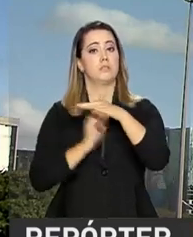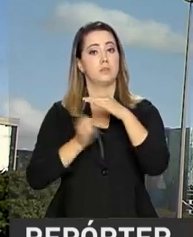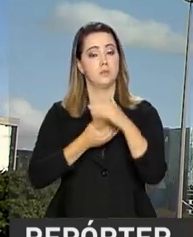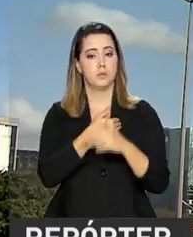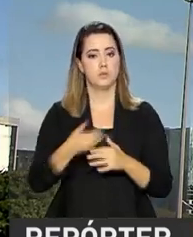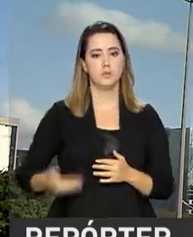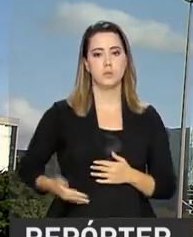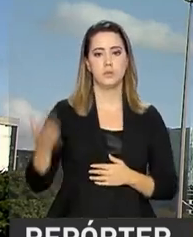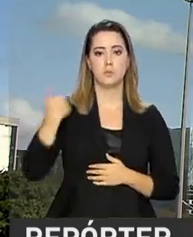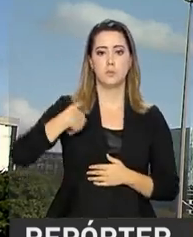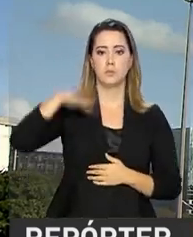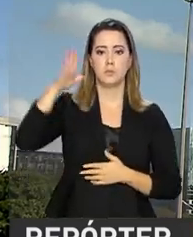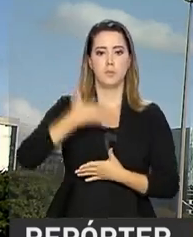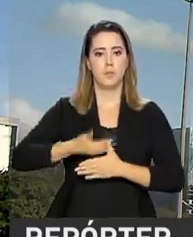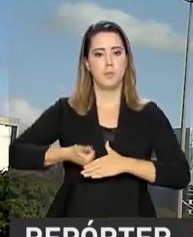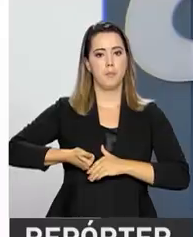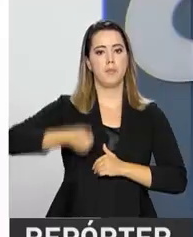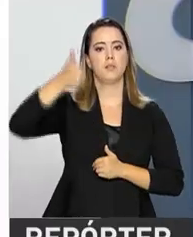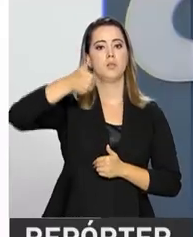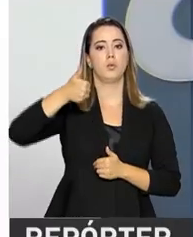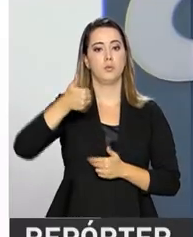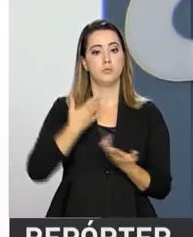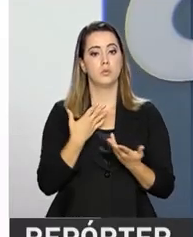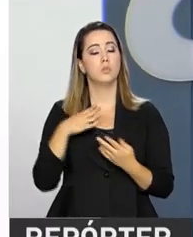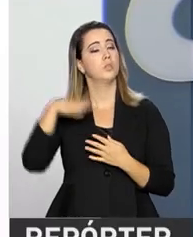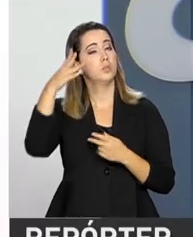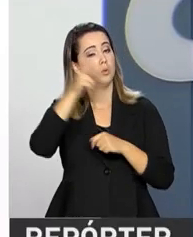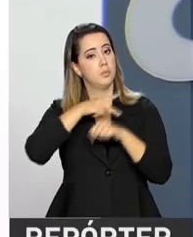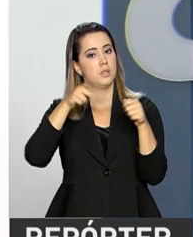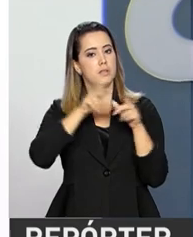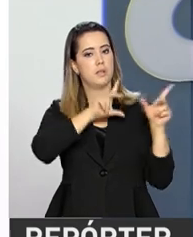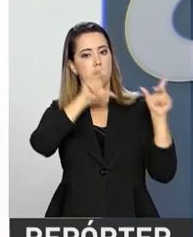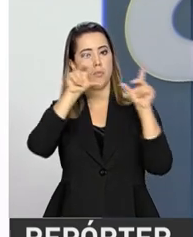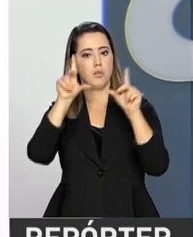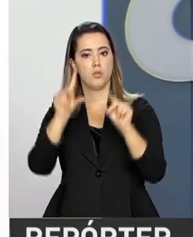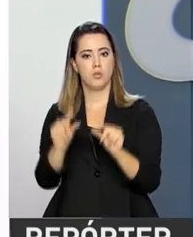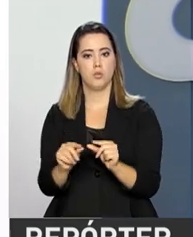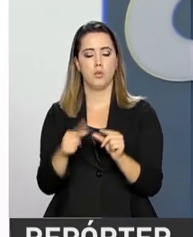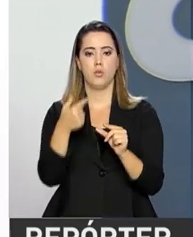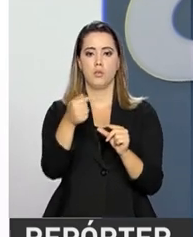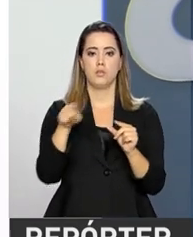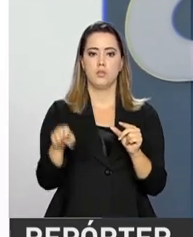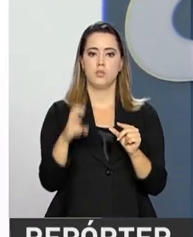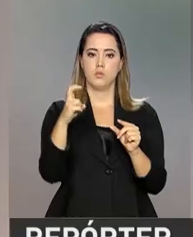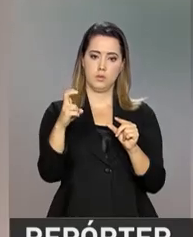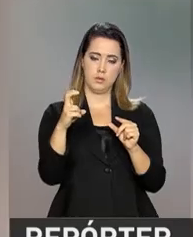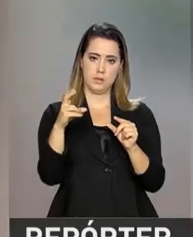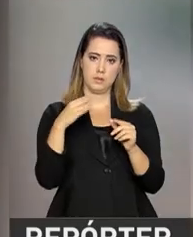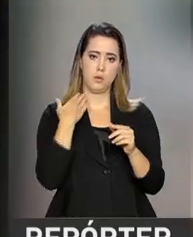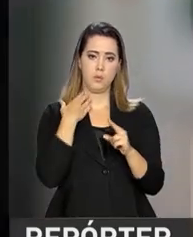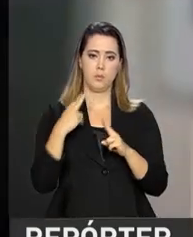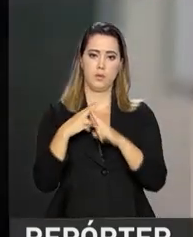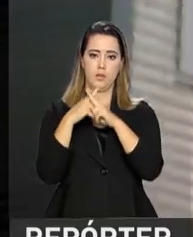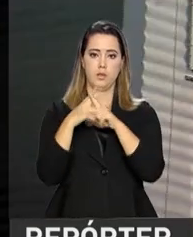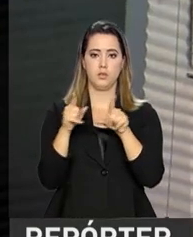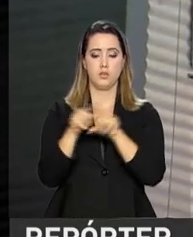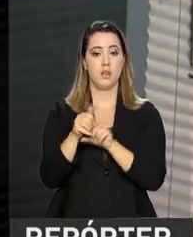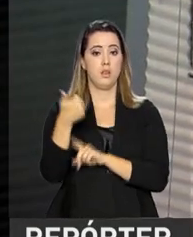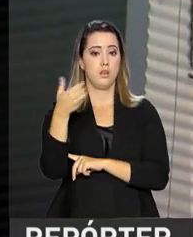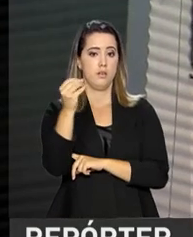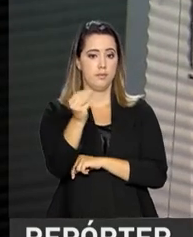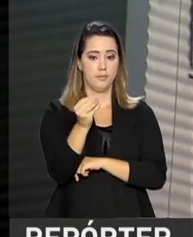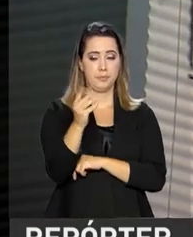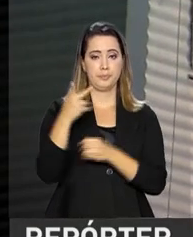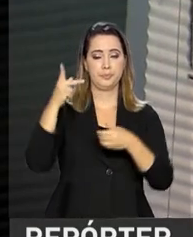estatais mais bem avaliadas do país. A menor nota neste grupo foi 7,5 para a Caixa e a maior, 10,